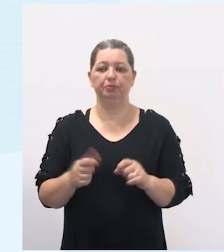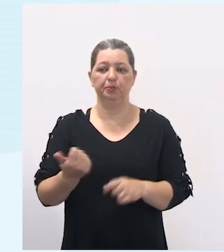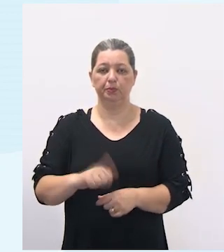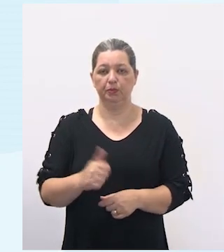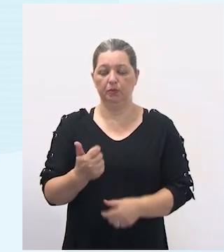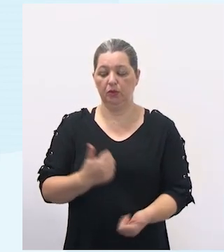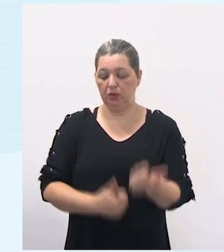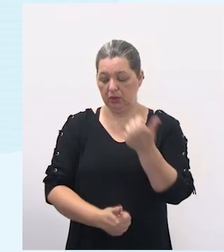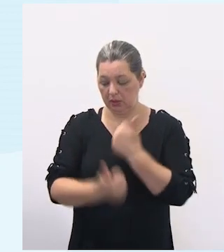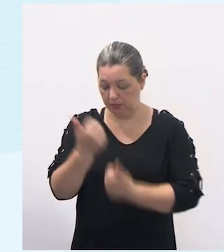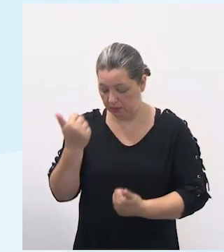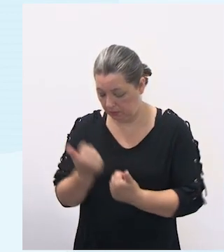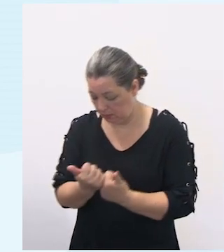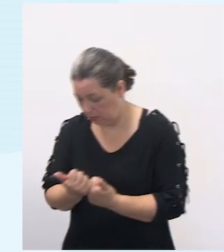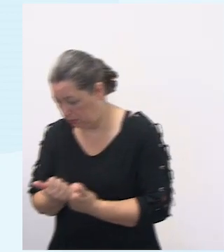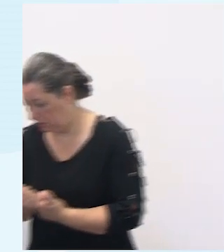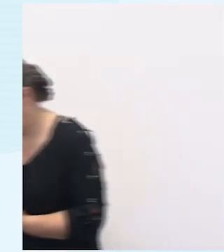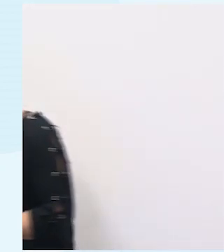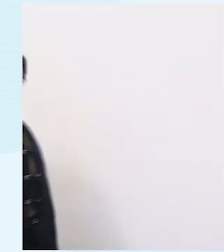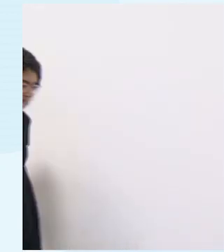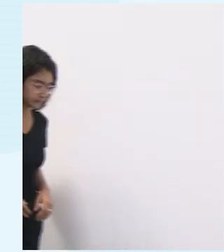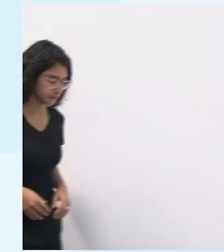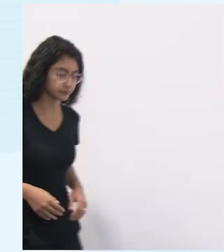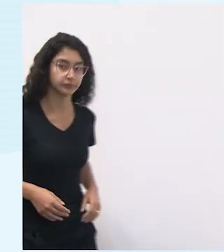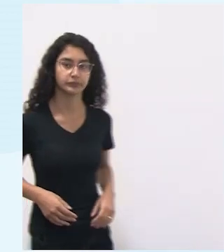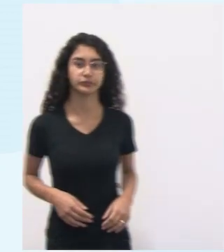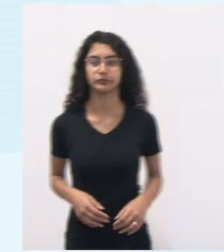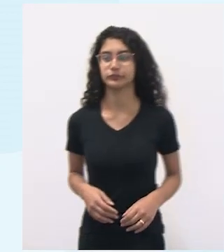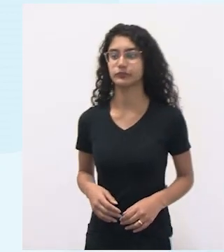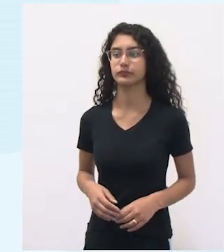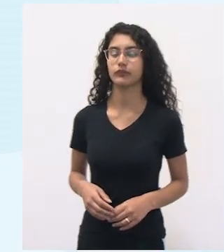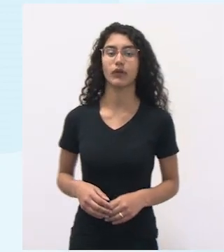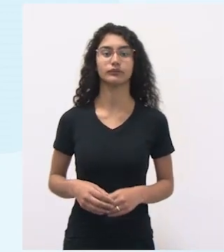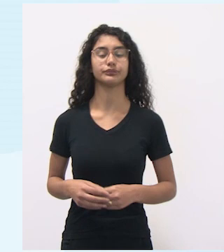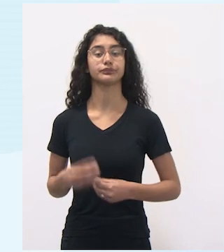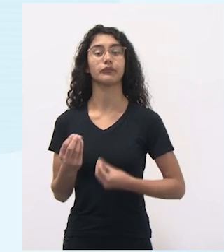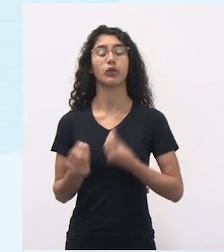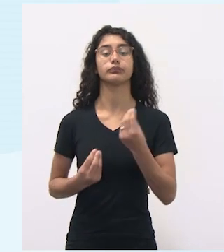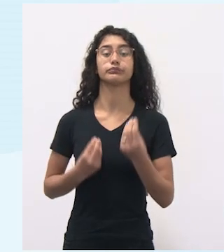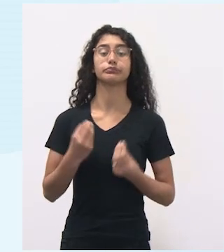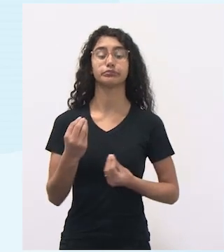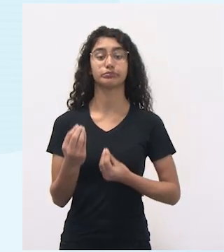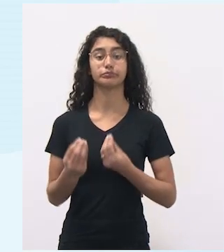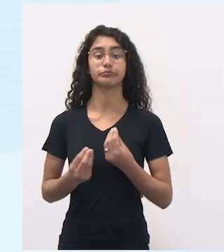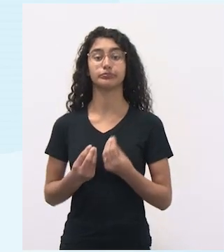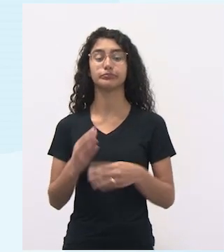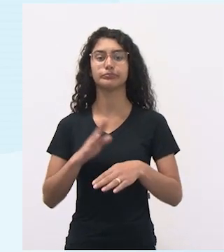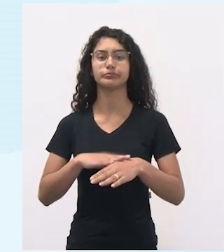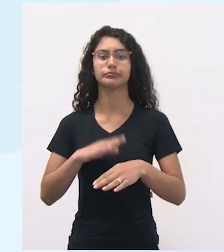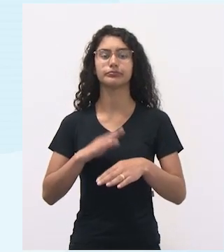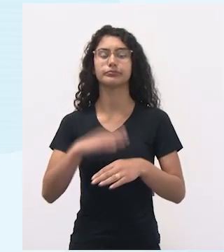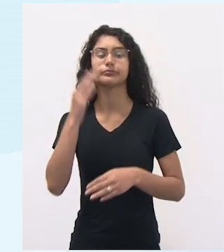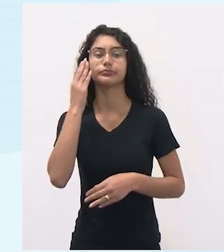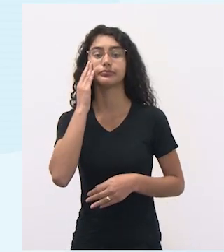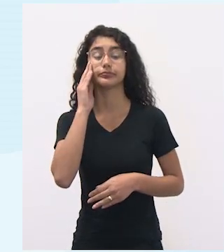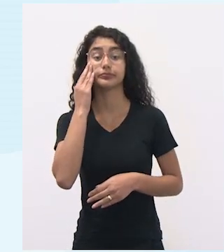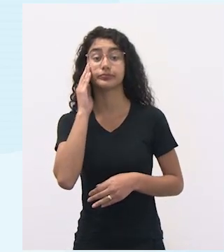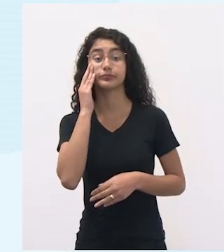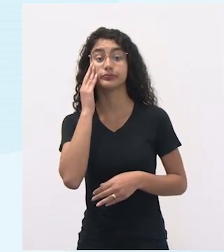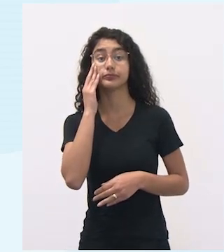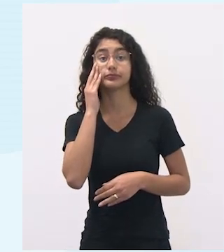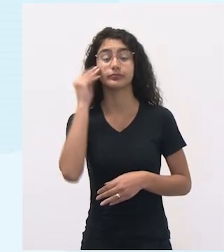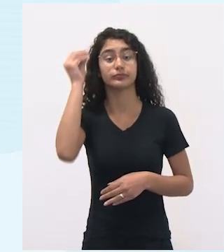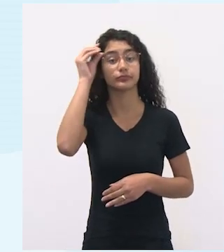qualidade da educação do nosso Estado? Como que o resultado contribui para que nós possamos monitorar, aprimorar